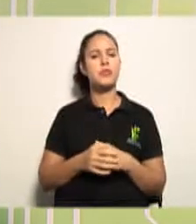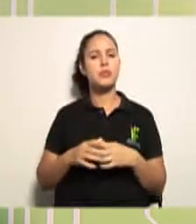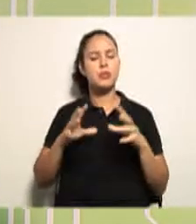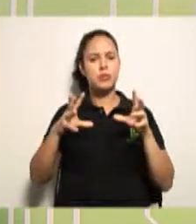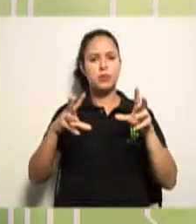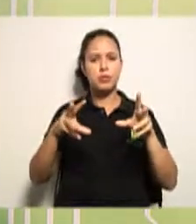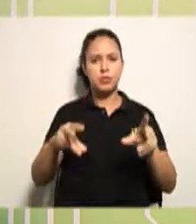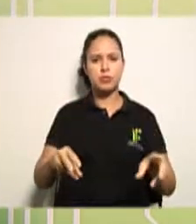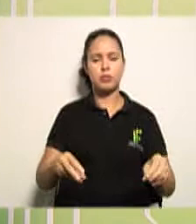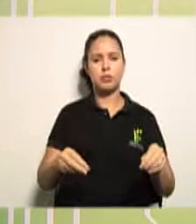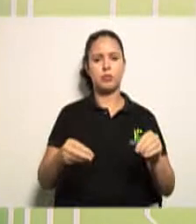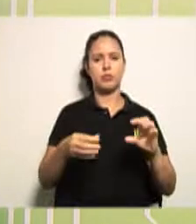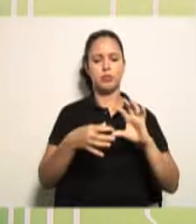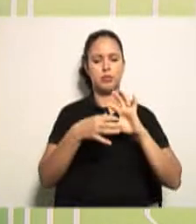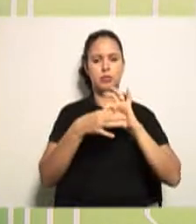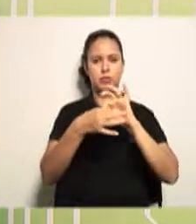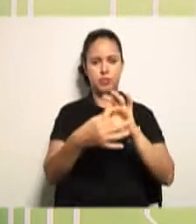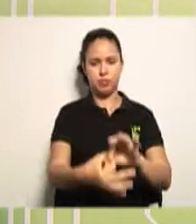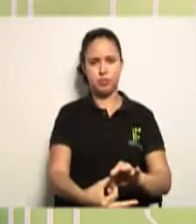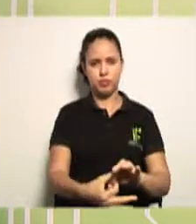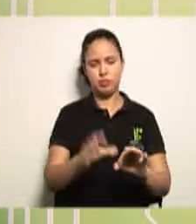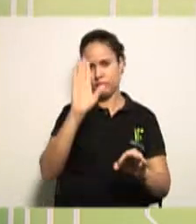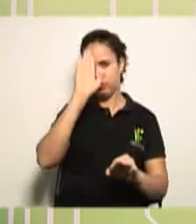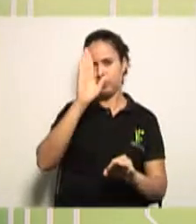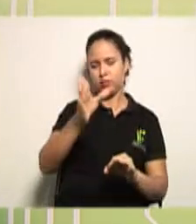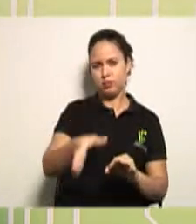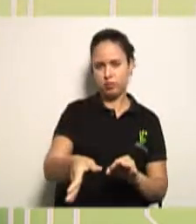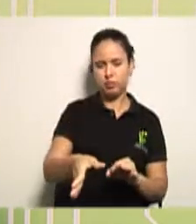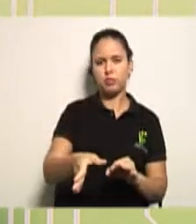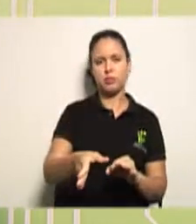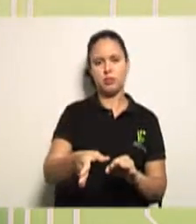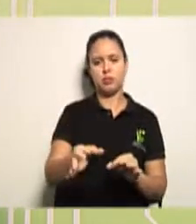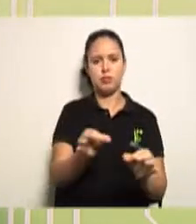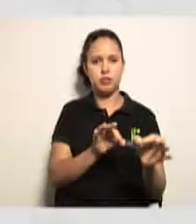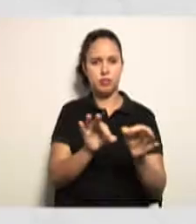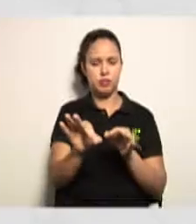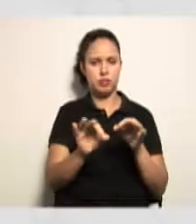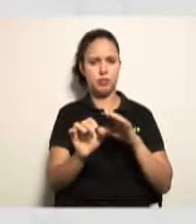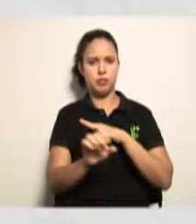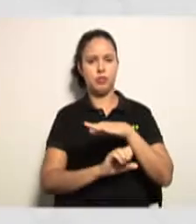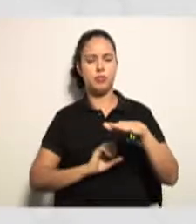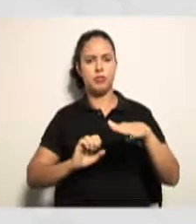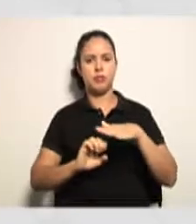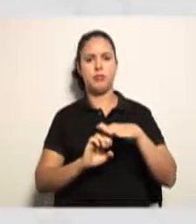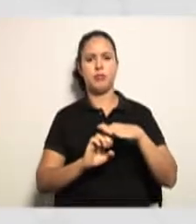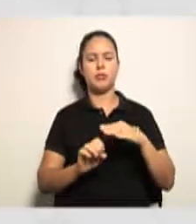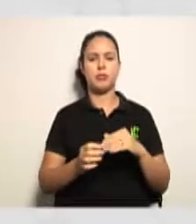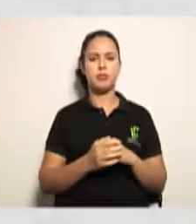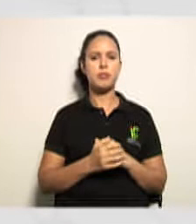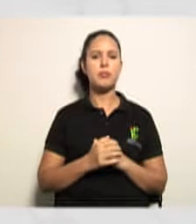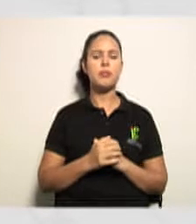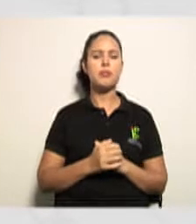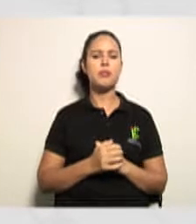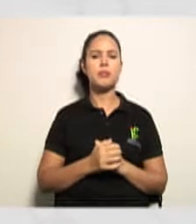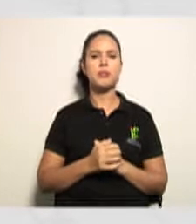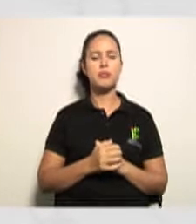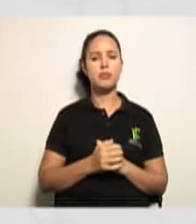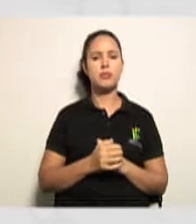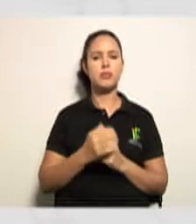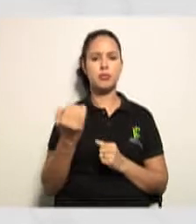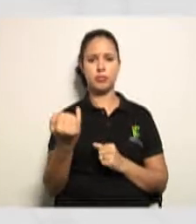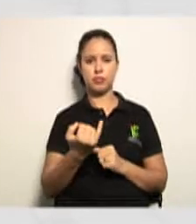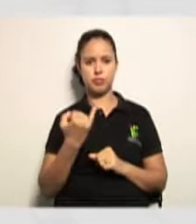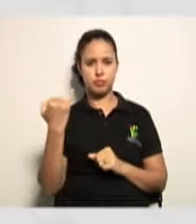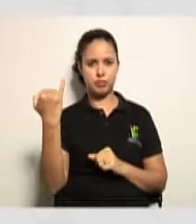estão ligados diretamente na influência da organização. Então, é importante que